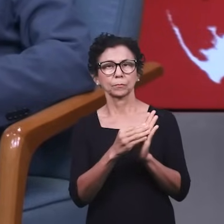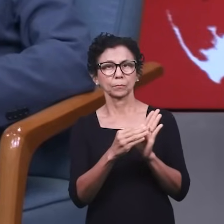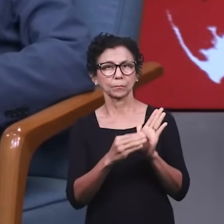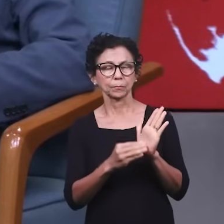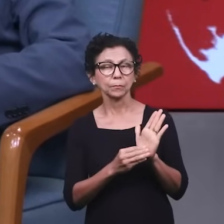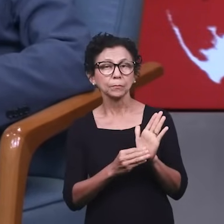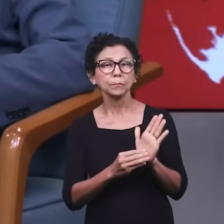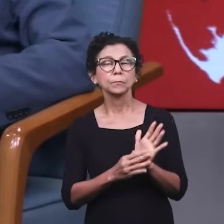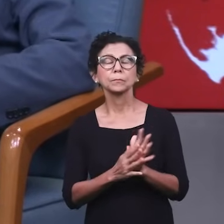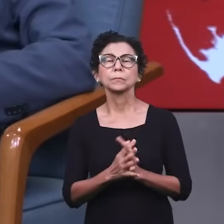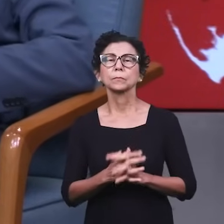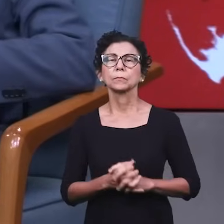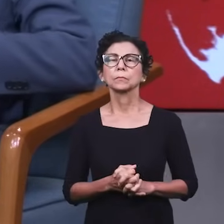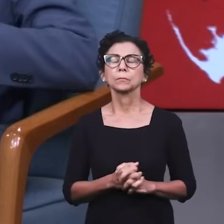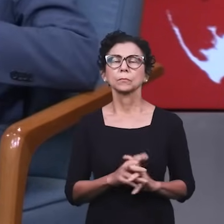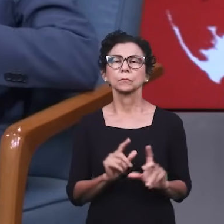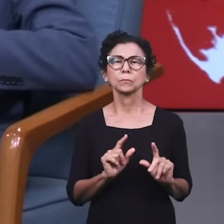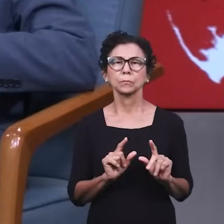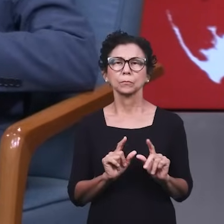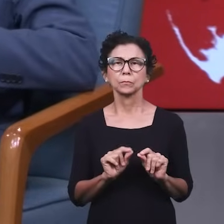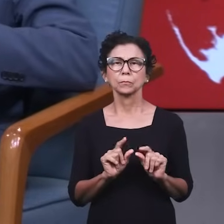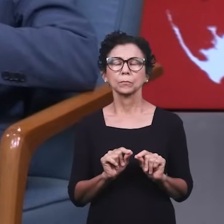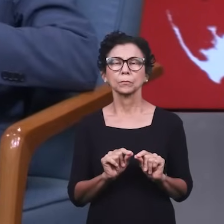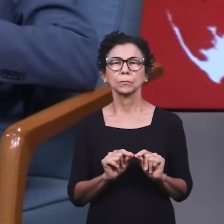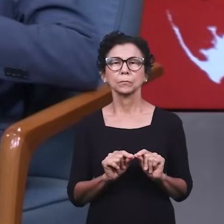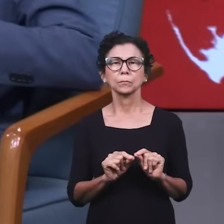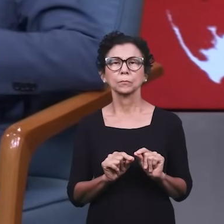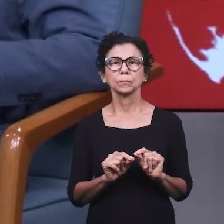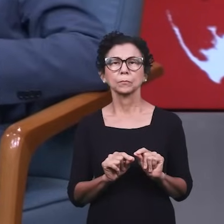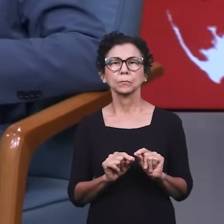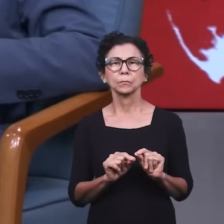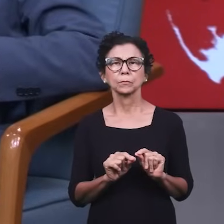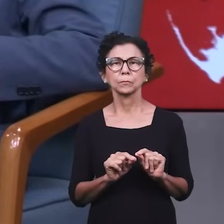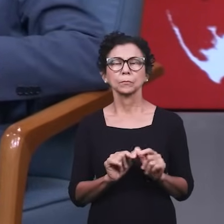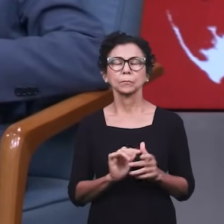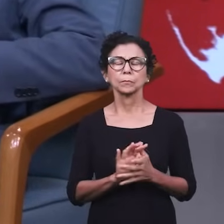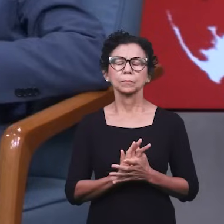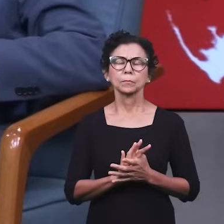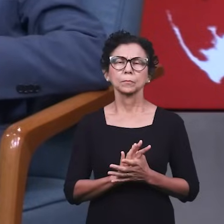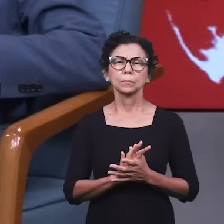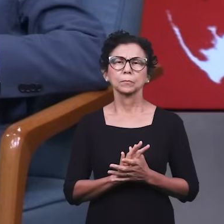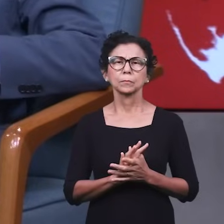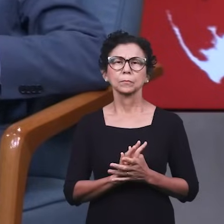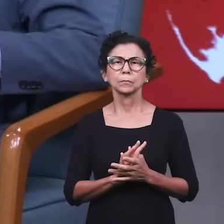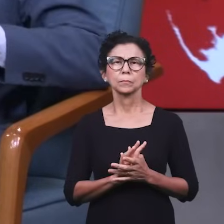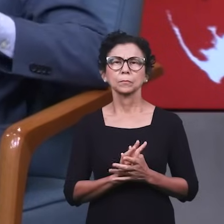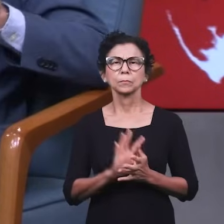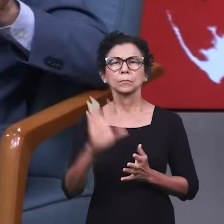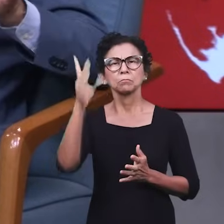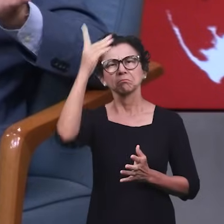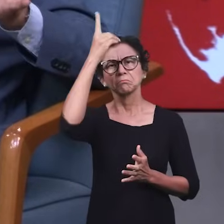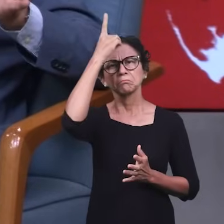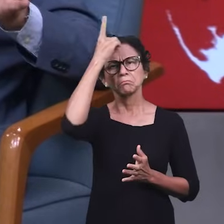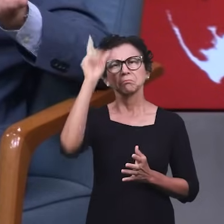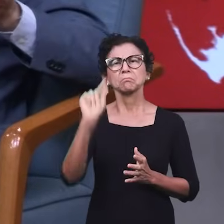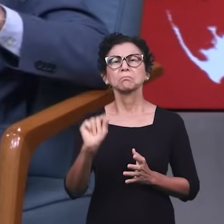nessa última fase, falando sobre dons espirituais, mostramos que os dons espirituais